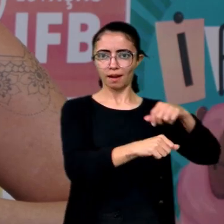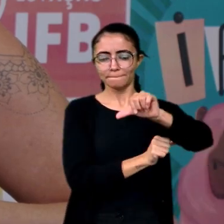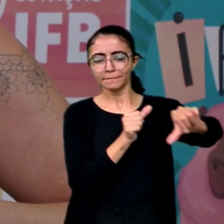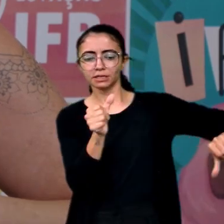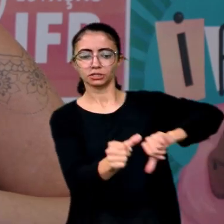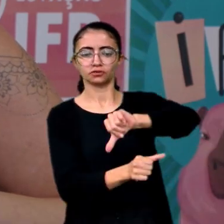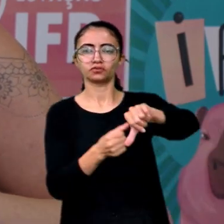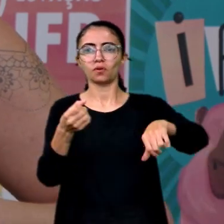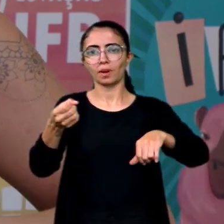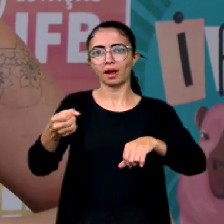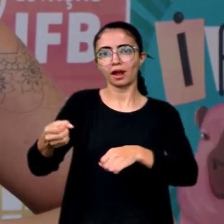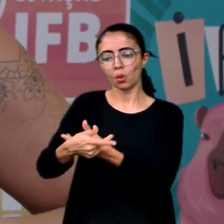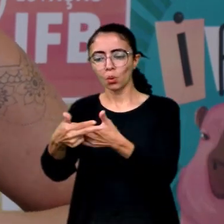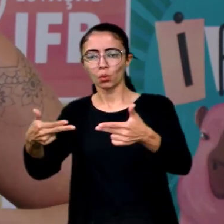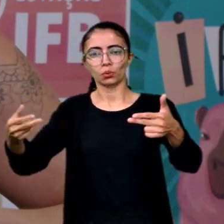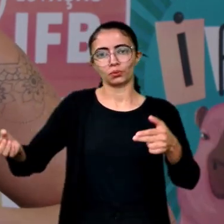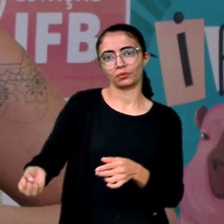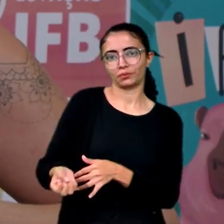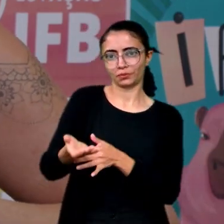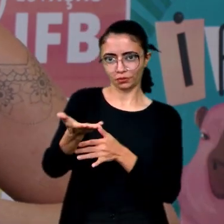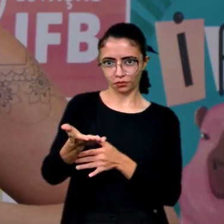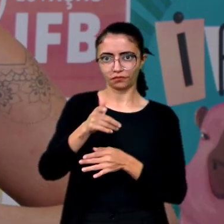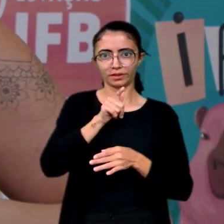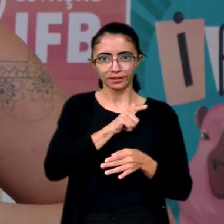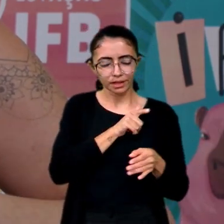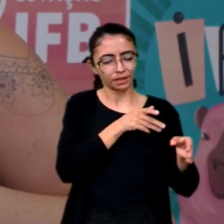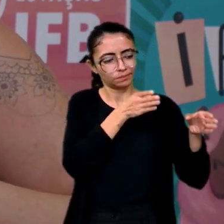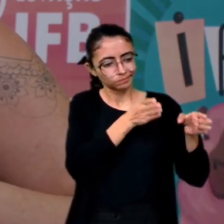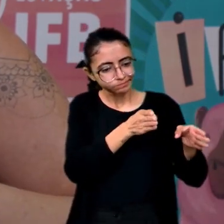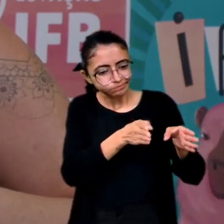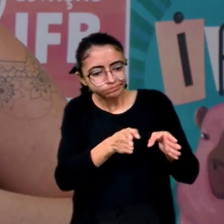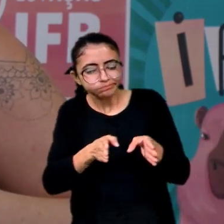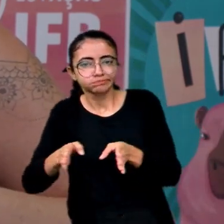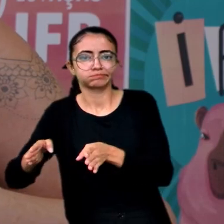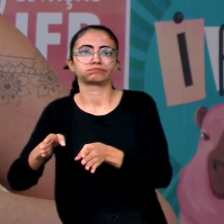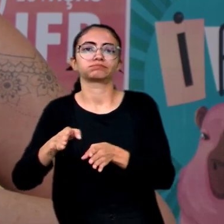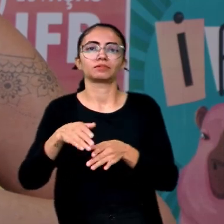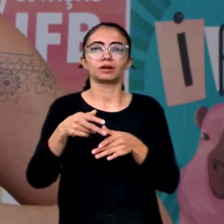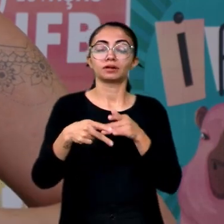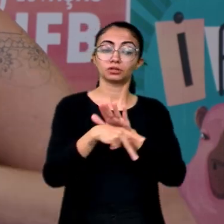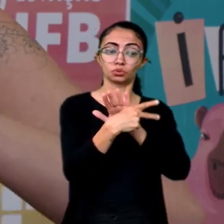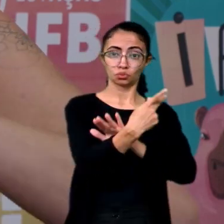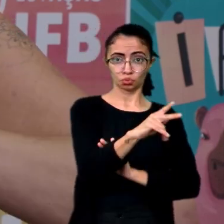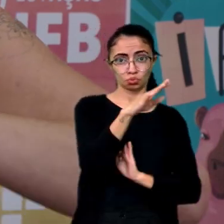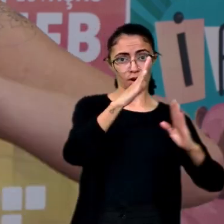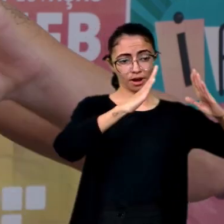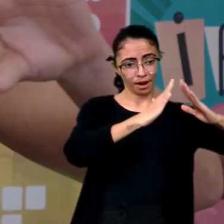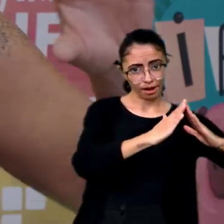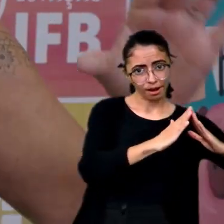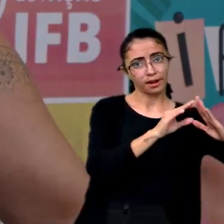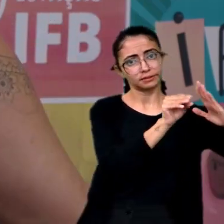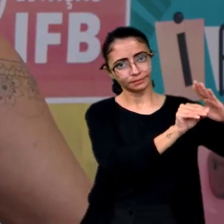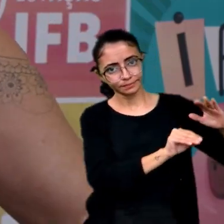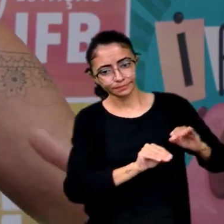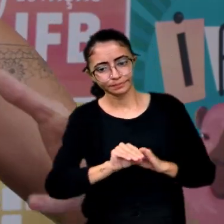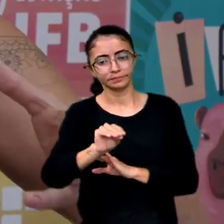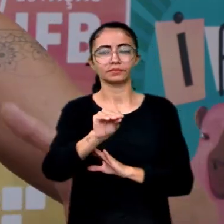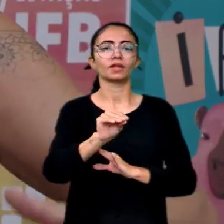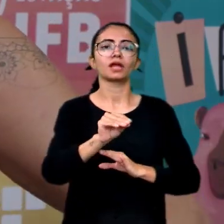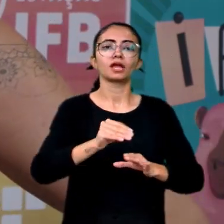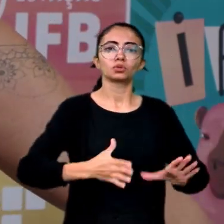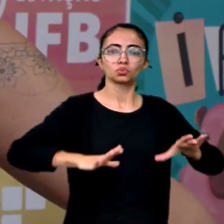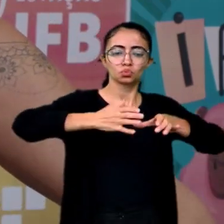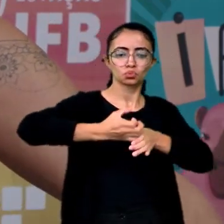logística. Até ela sair de uma central de triagem, até ela sair da tua casa, num saco separado,